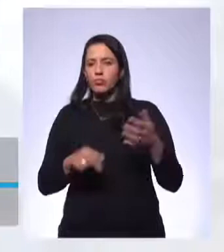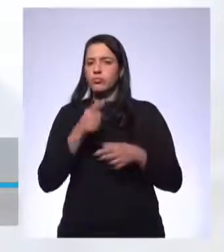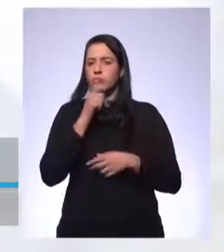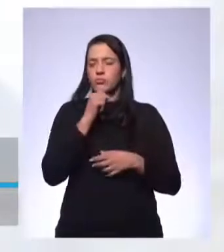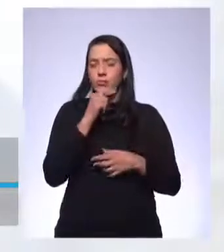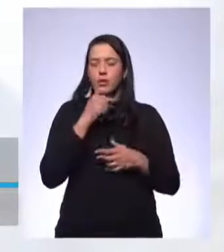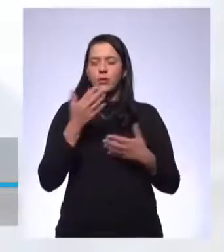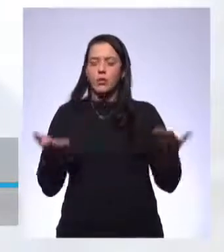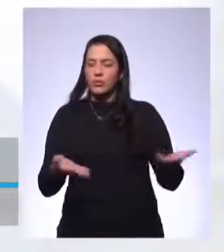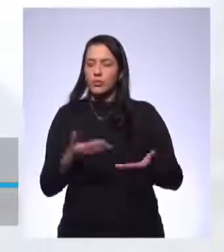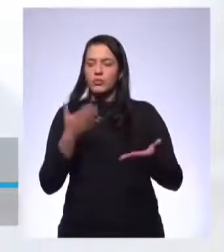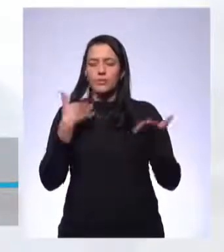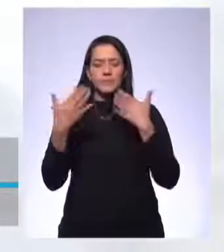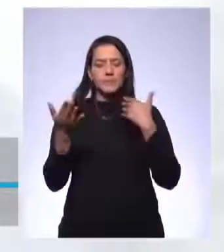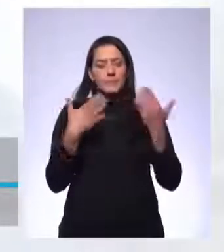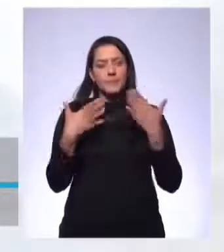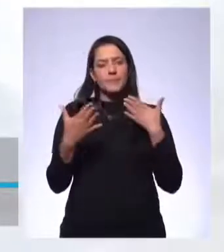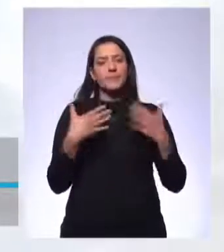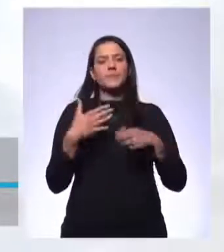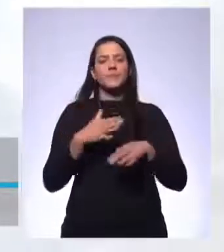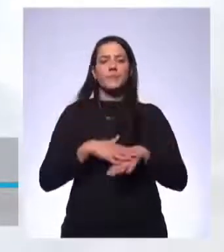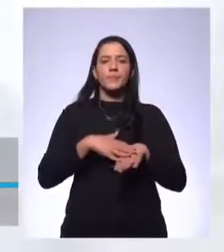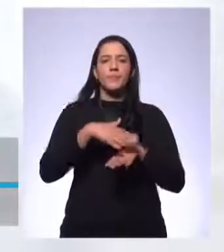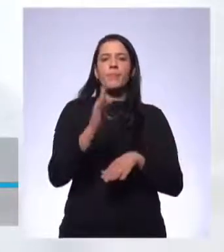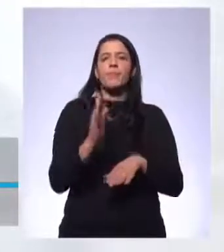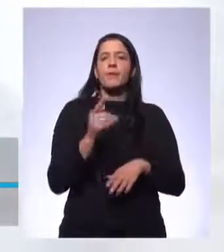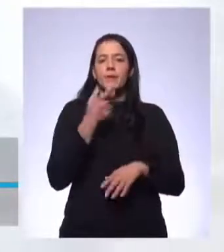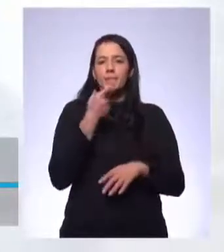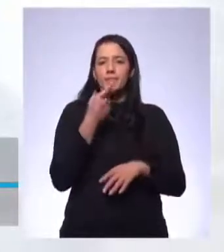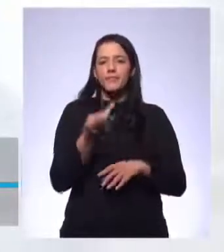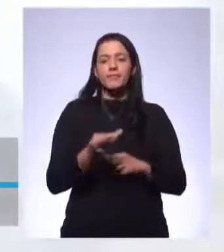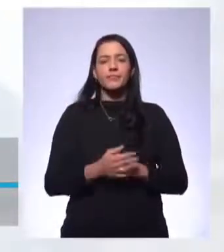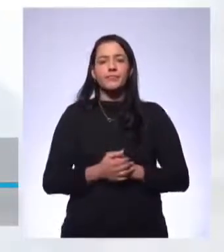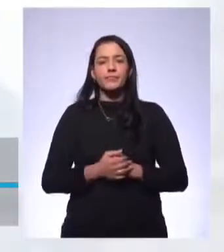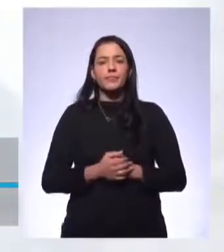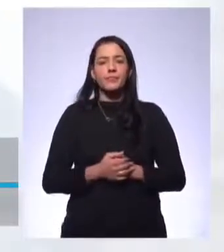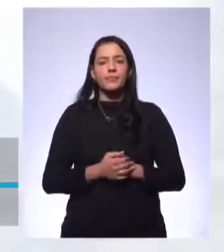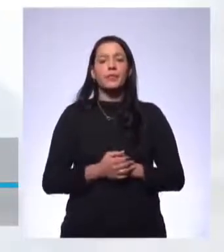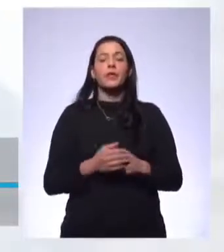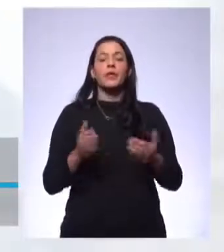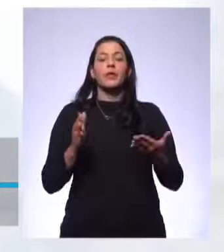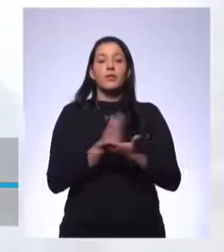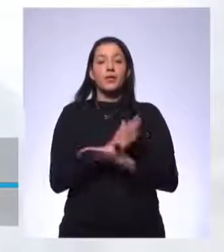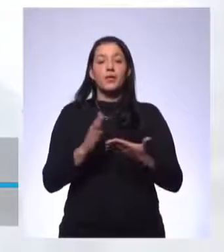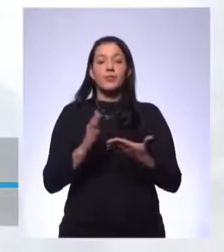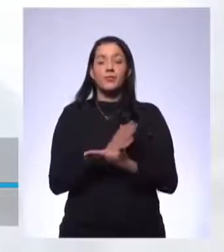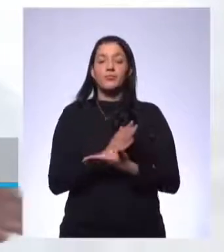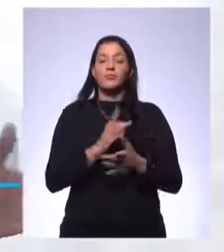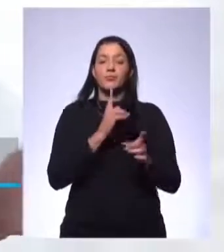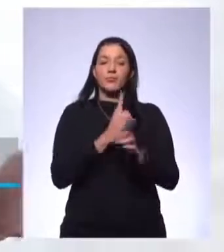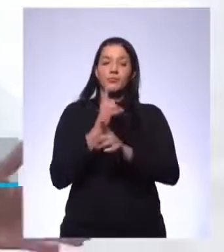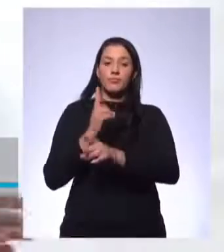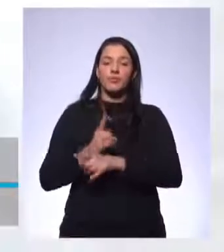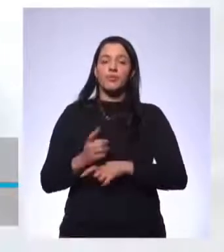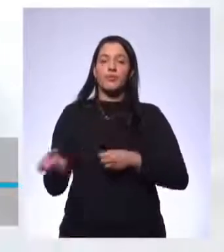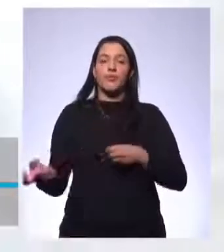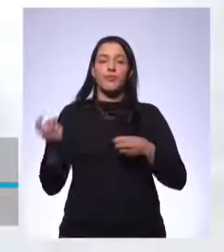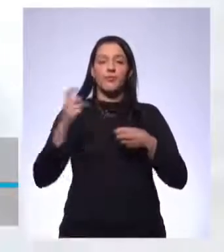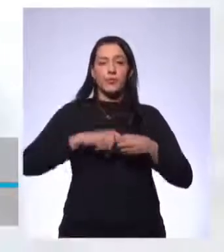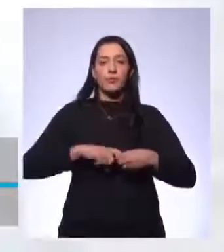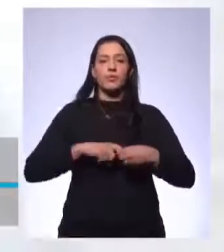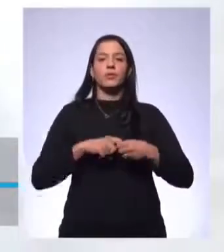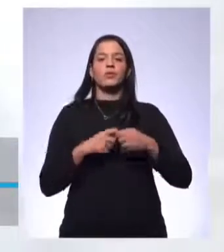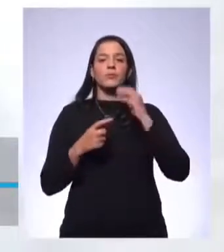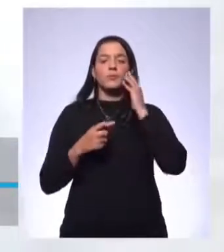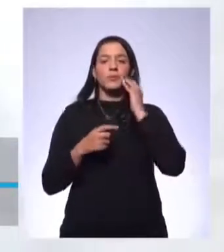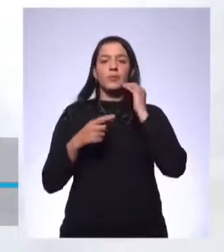algumas discussões que elas vão um pouquinho mais abrangentes para a gente poder fechar em alguns aspectos, inclusive retomando os